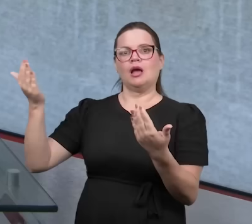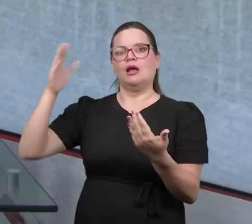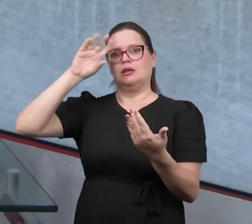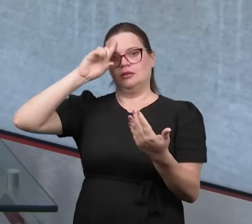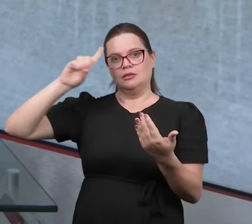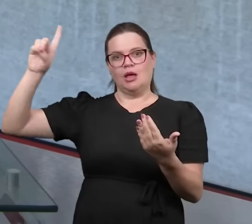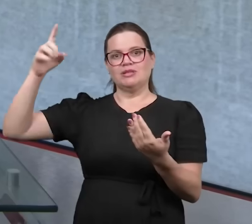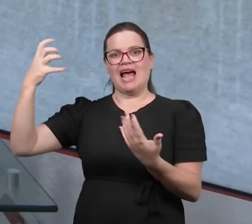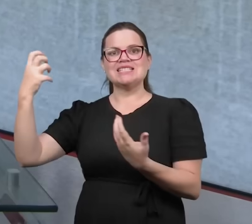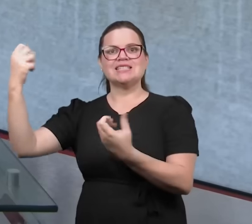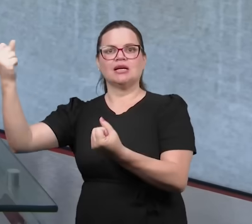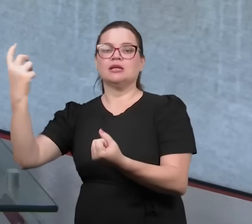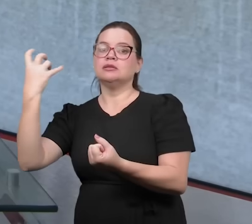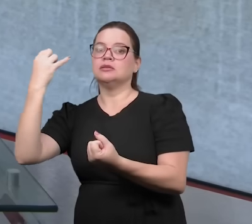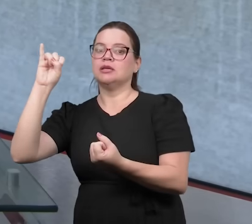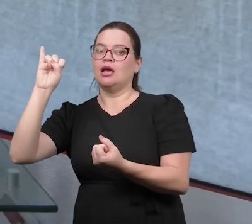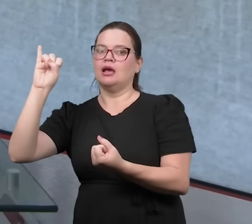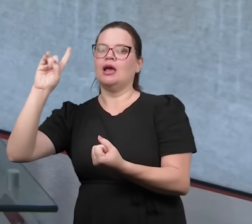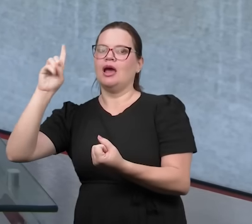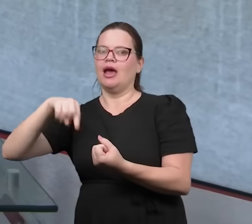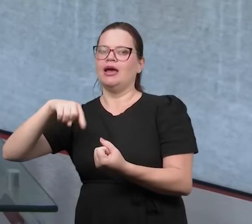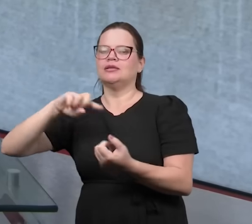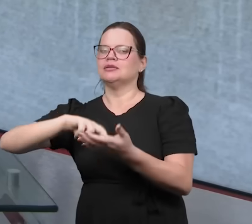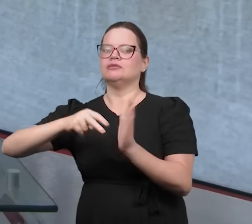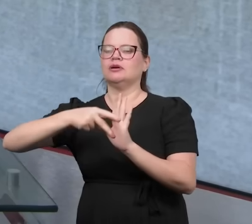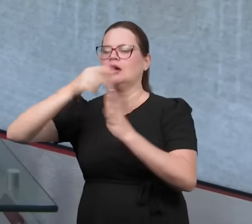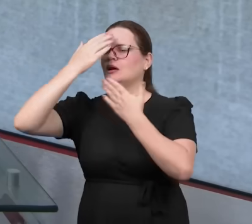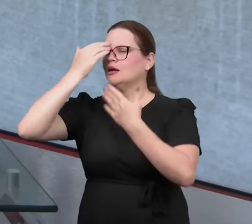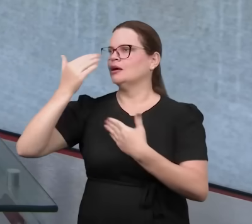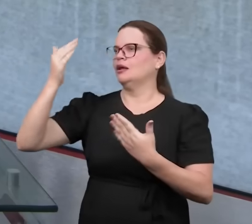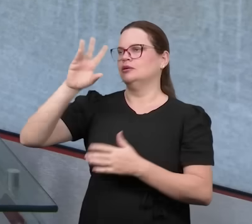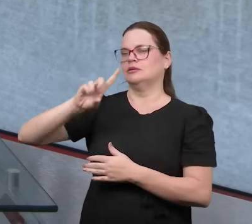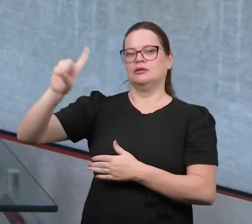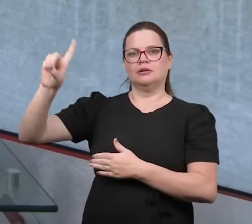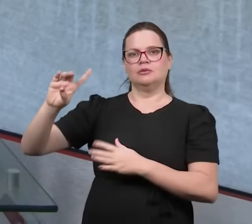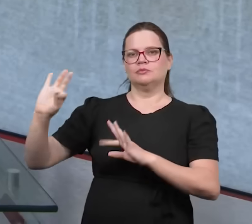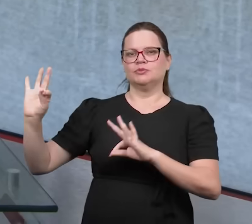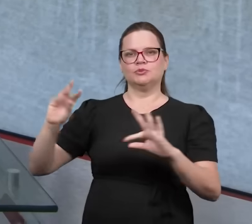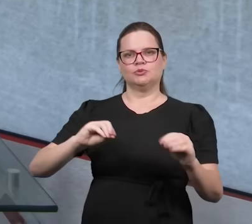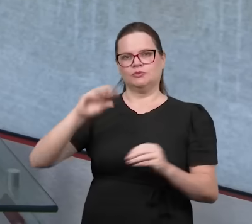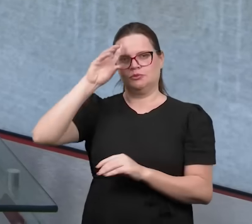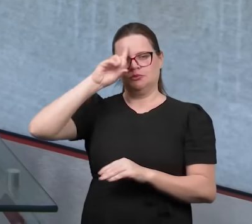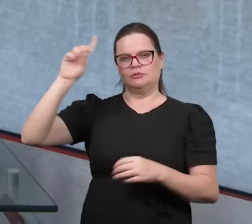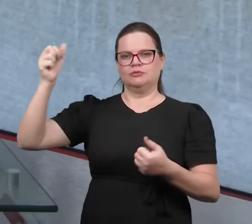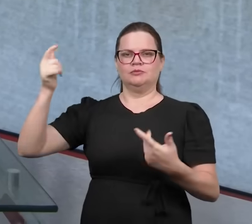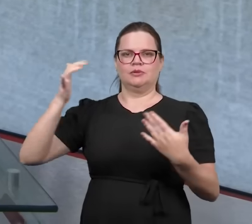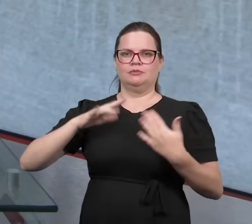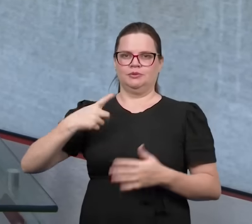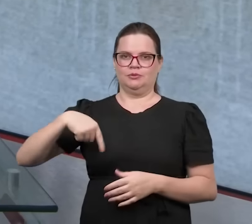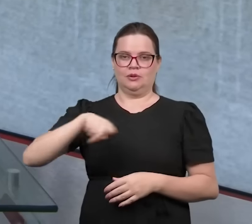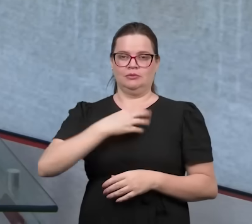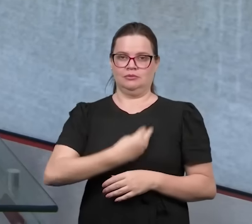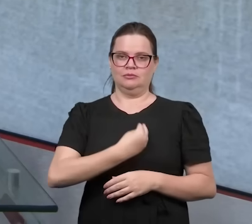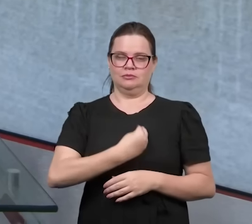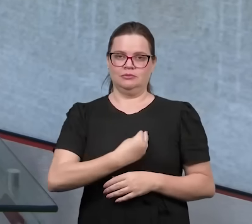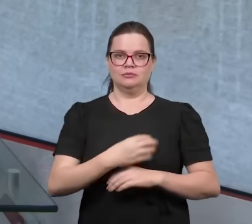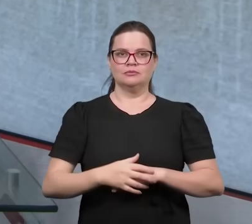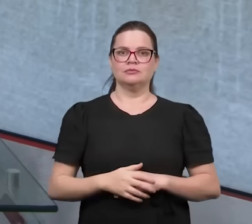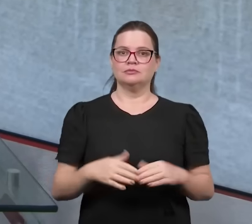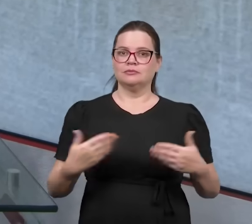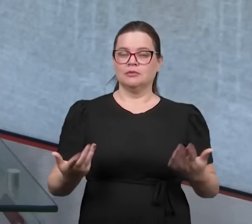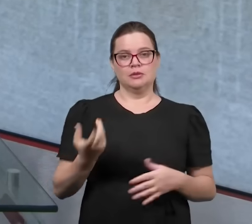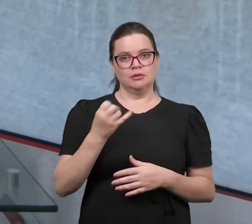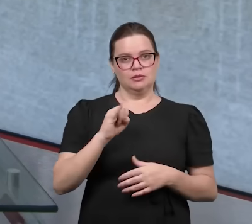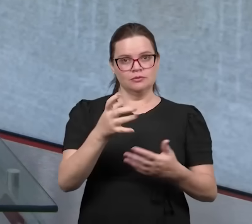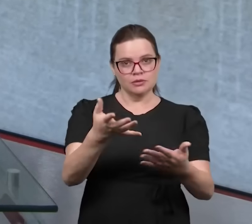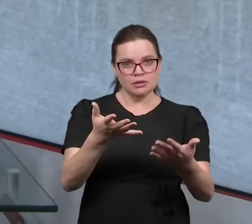válido somente quando representar a nossa gratidão por tudo o que Ele tem feito por nós. Portanto,